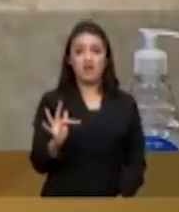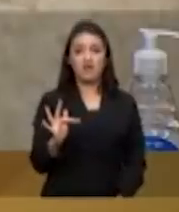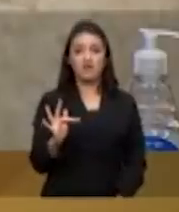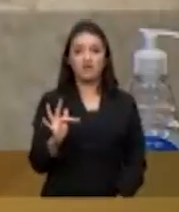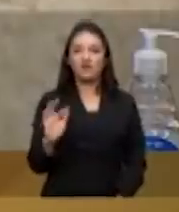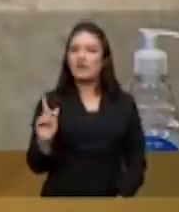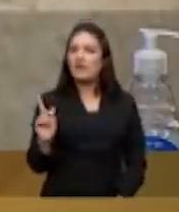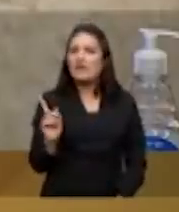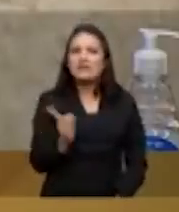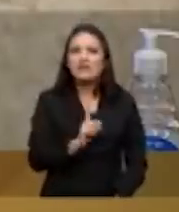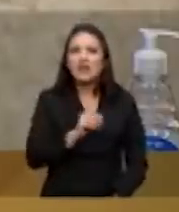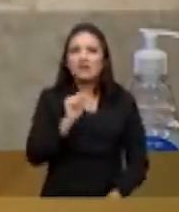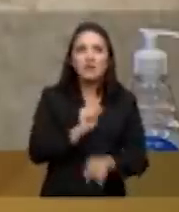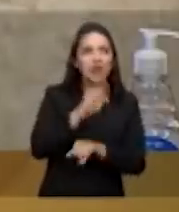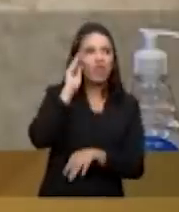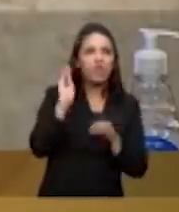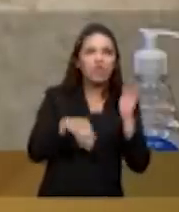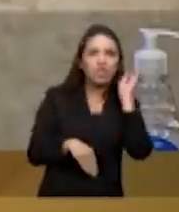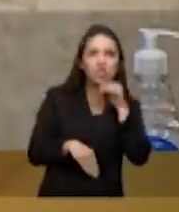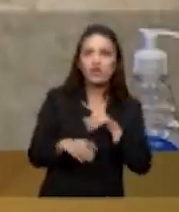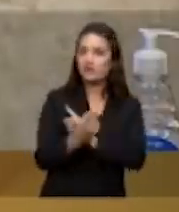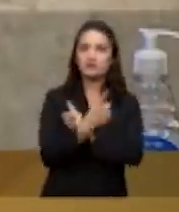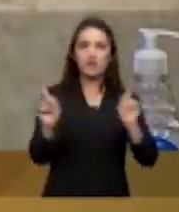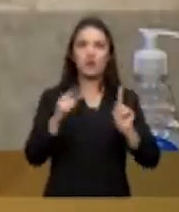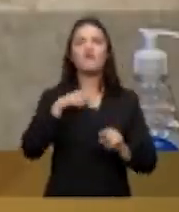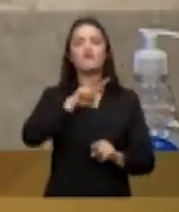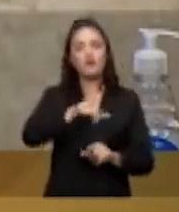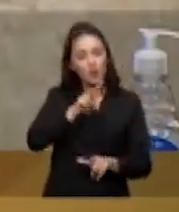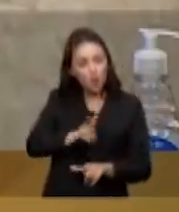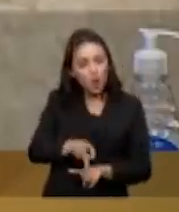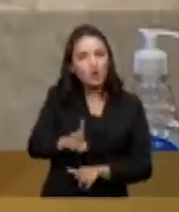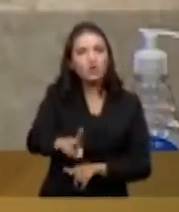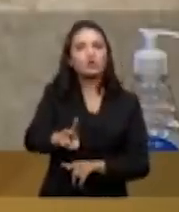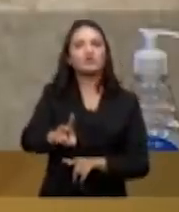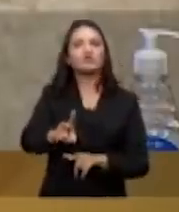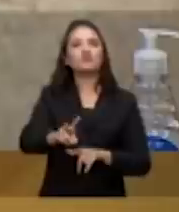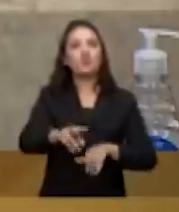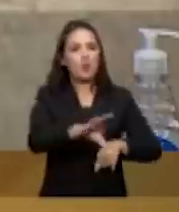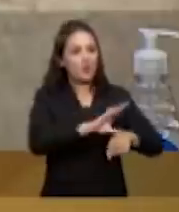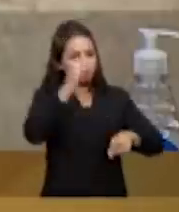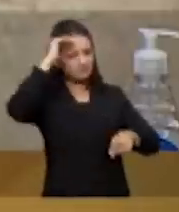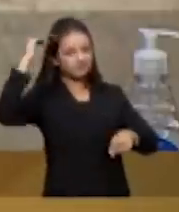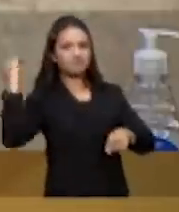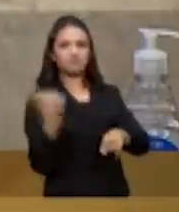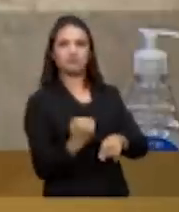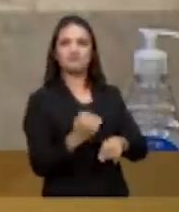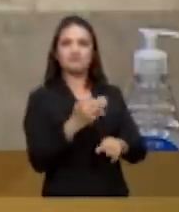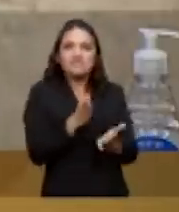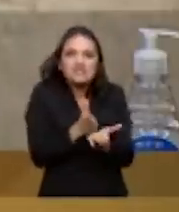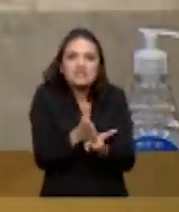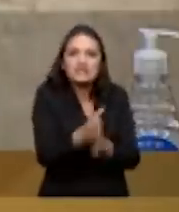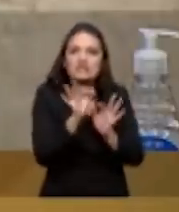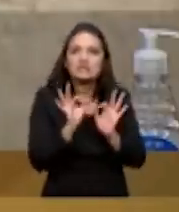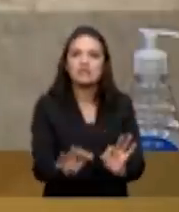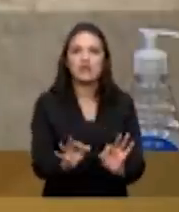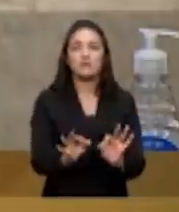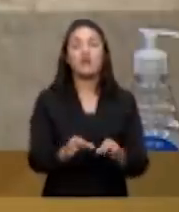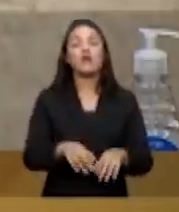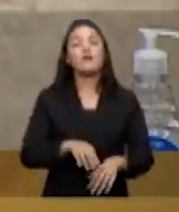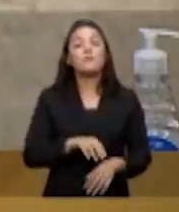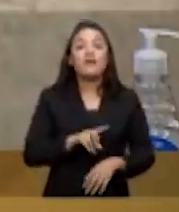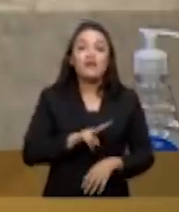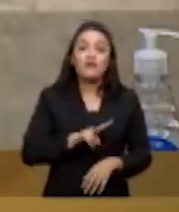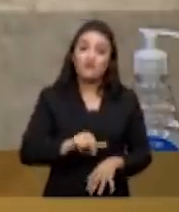se cansará de pregar fidelidade à Constituição. E, ao assim proceder,